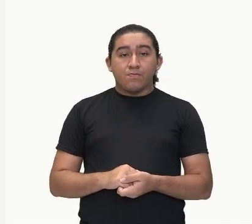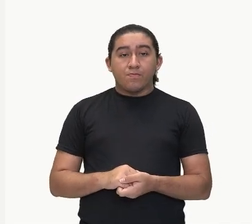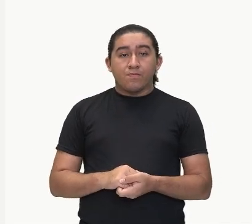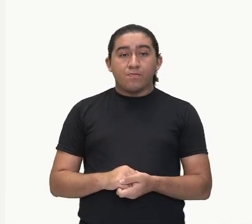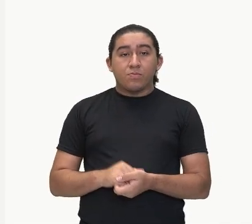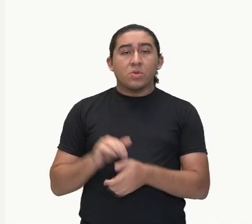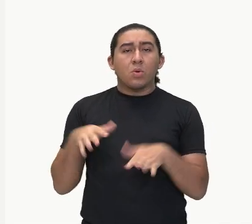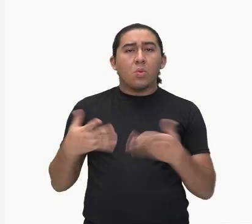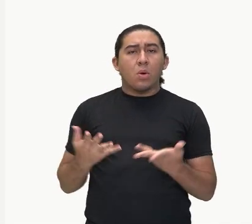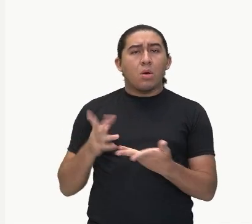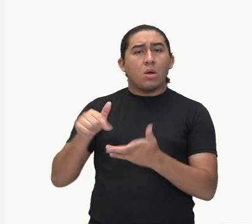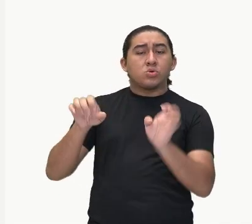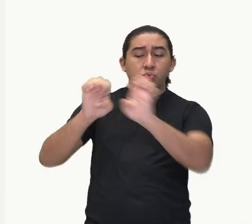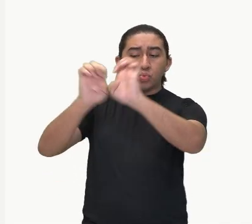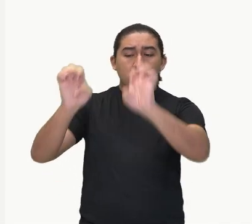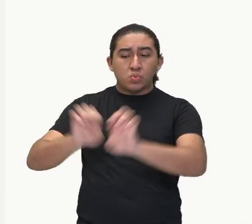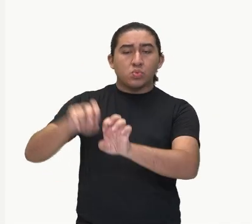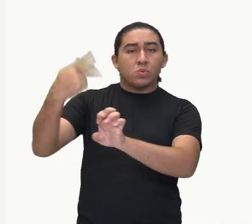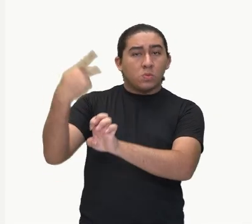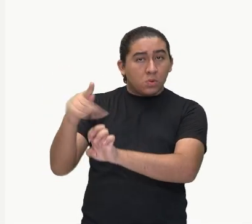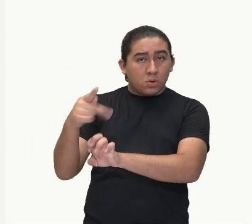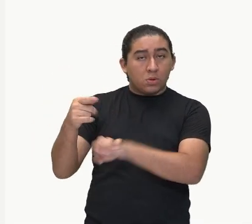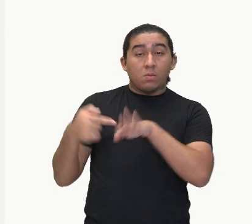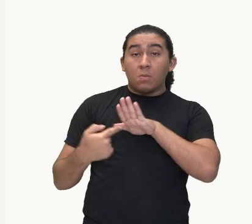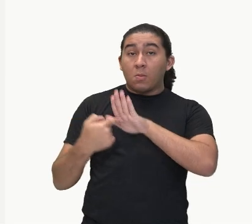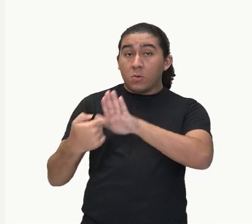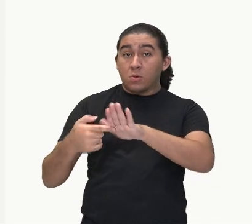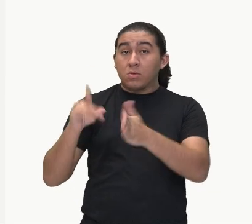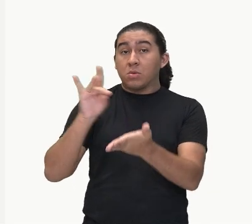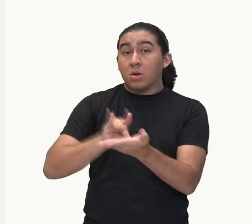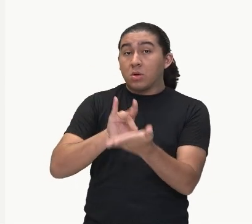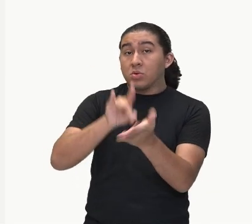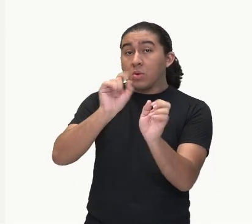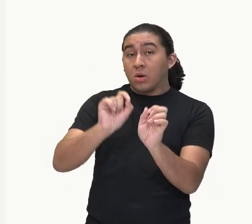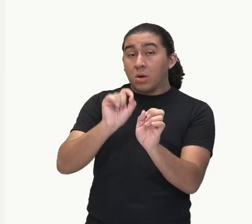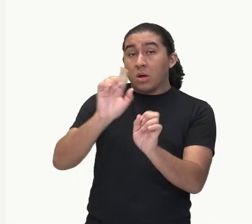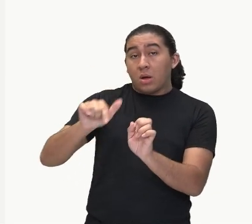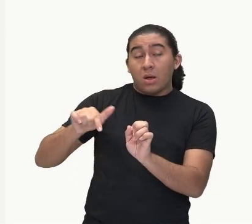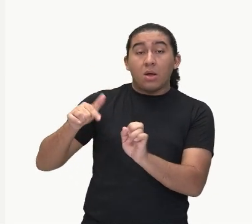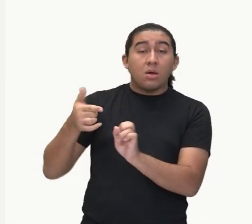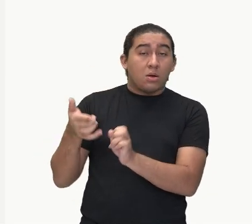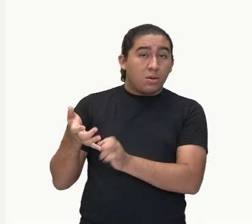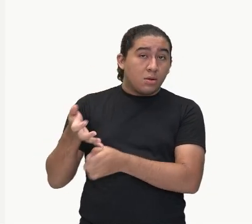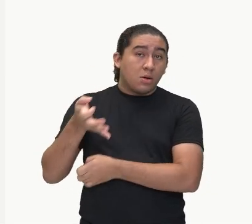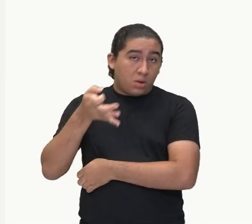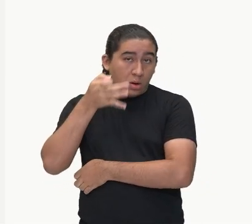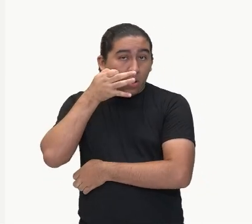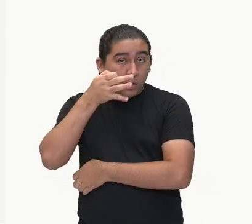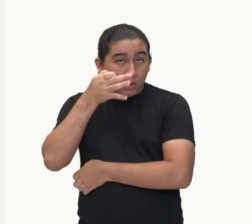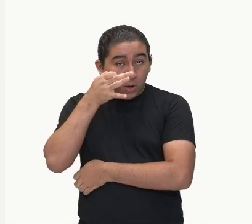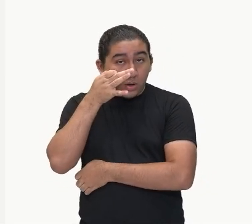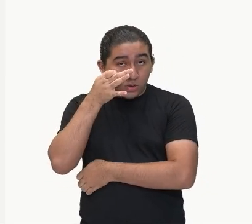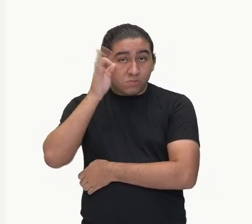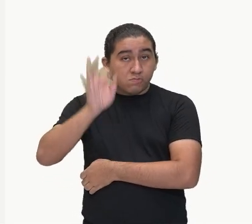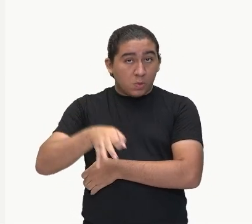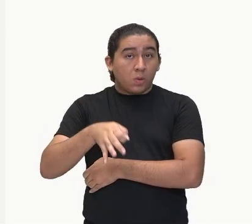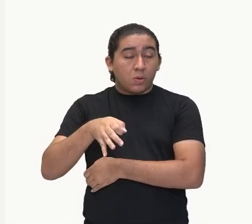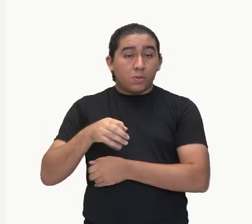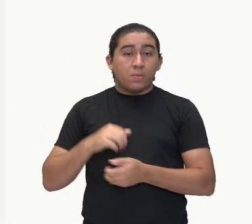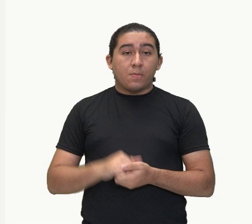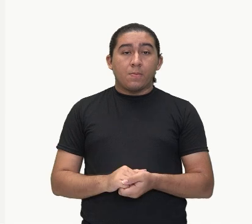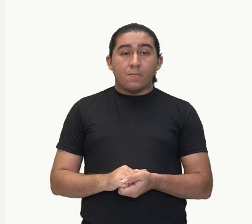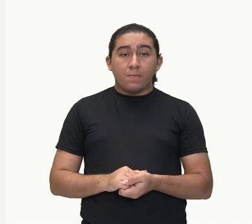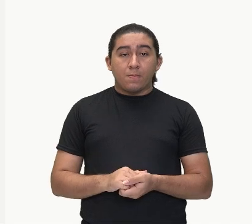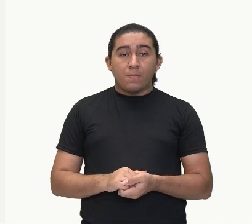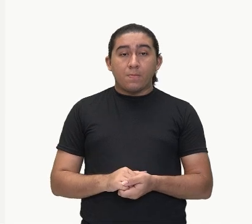do realismo? É mostrar, né, a realidade, como ela é de fato.